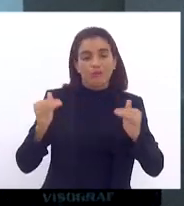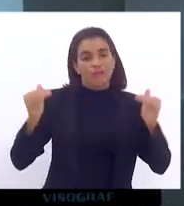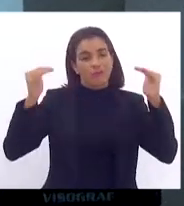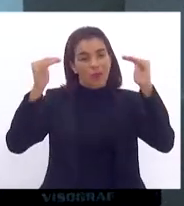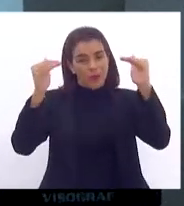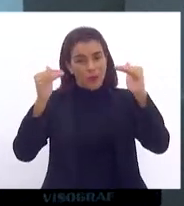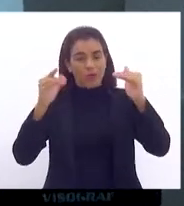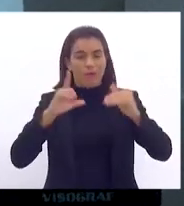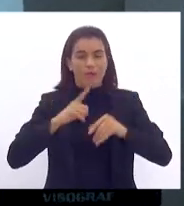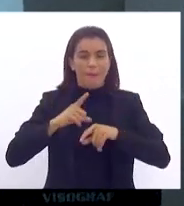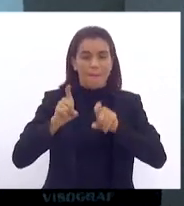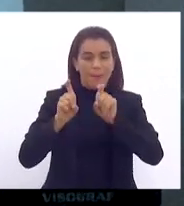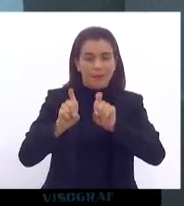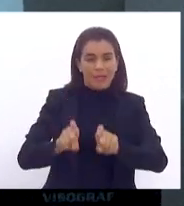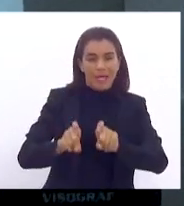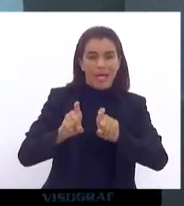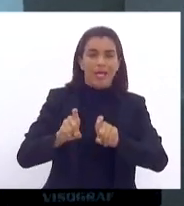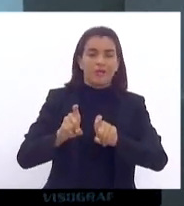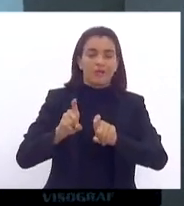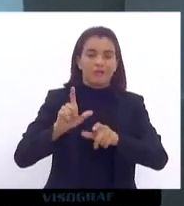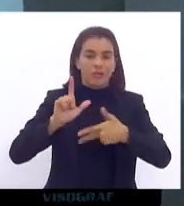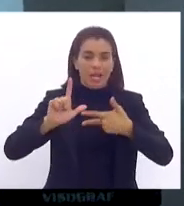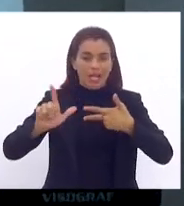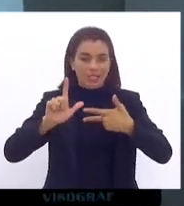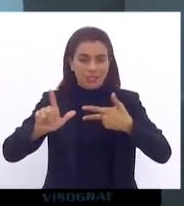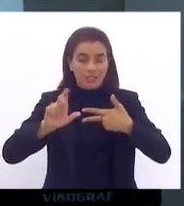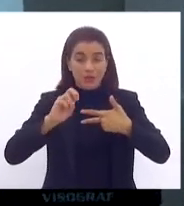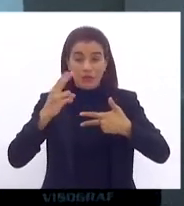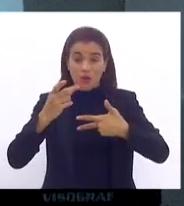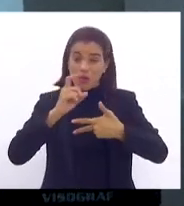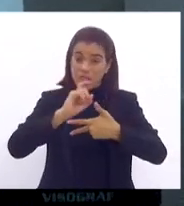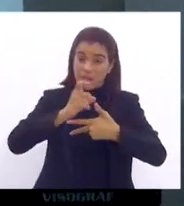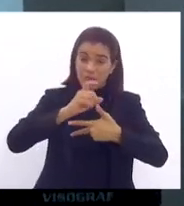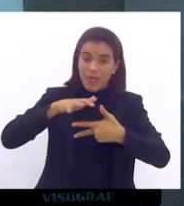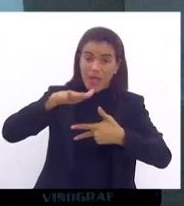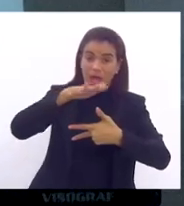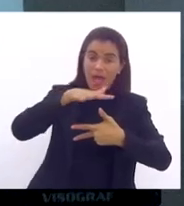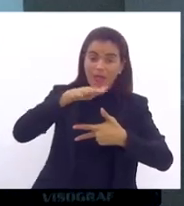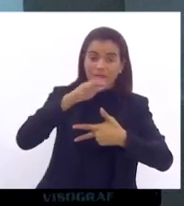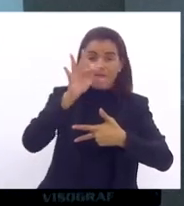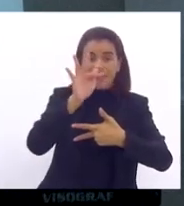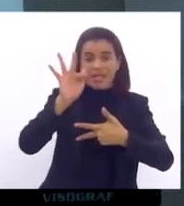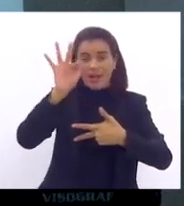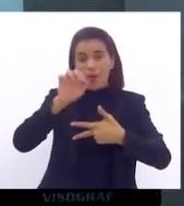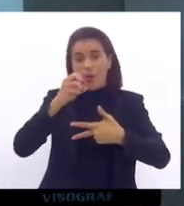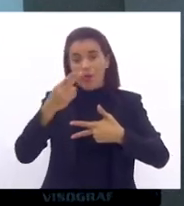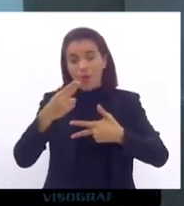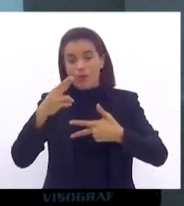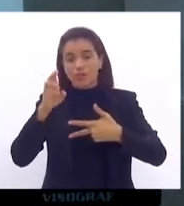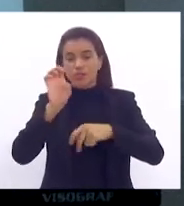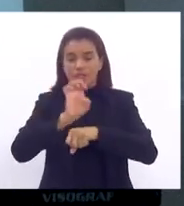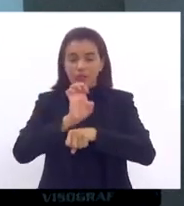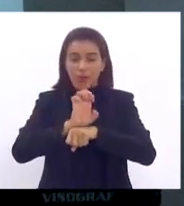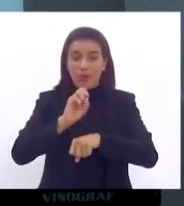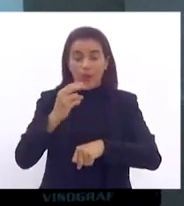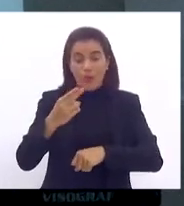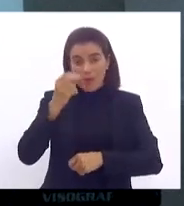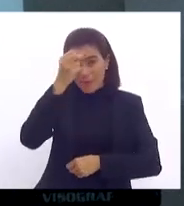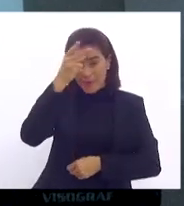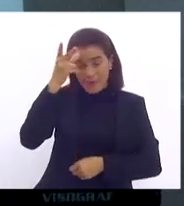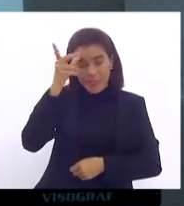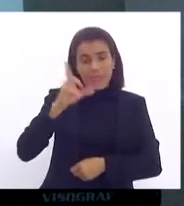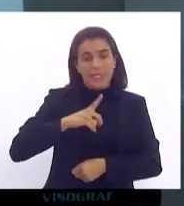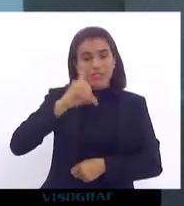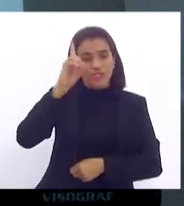detentoras de Mandato legislativo no ou executivo no âmbito federal estadual Municipal eh teriam direito a essas